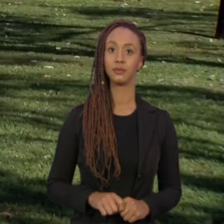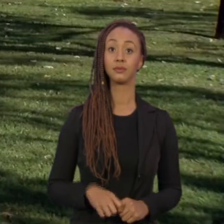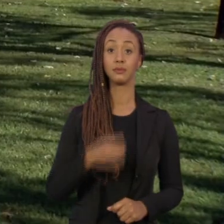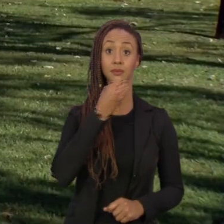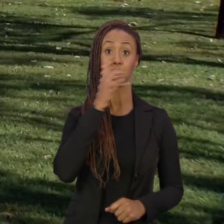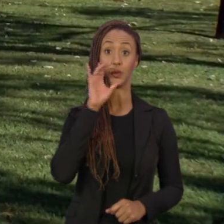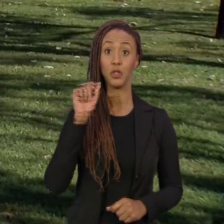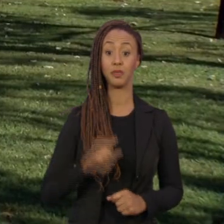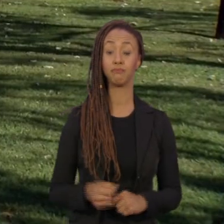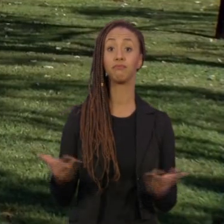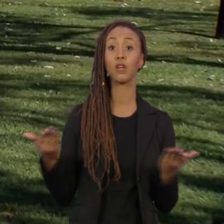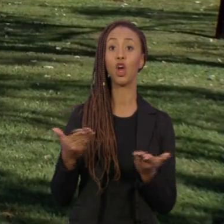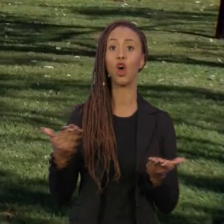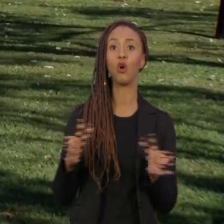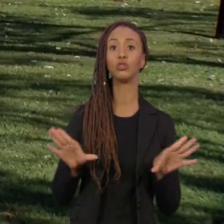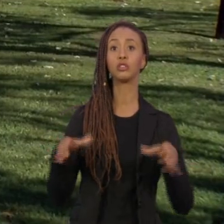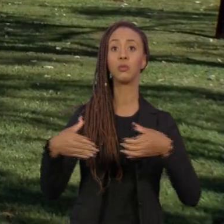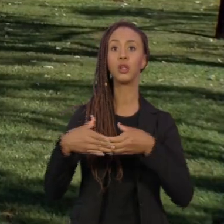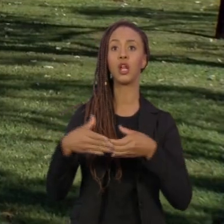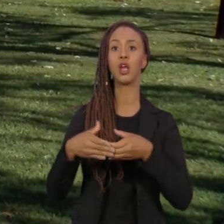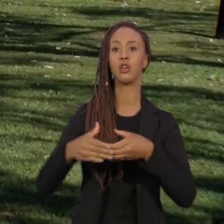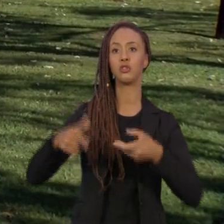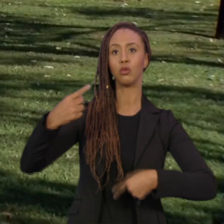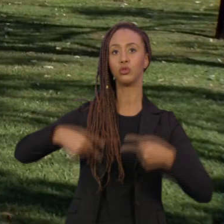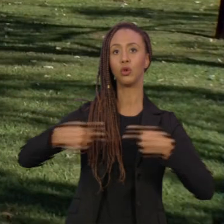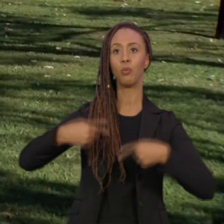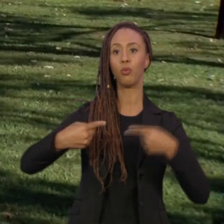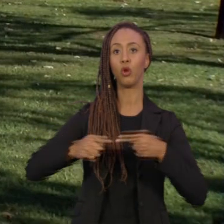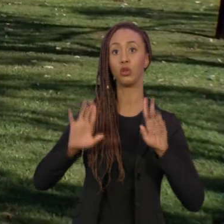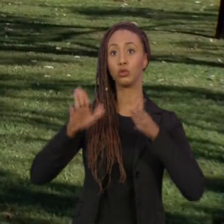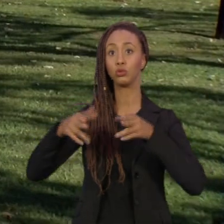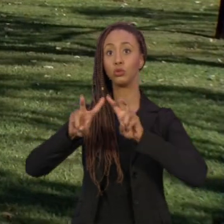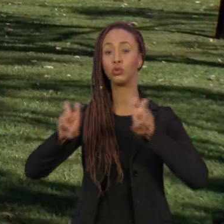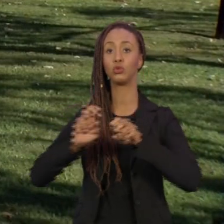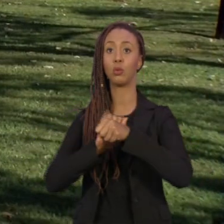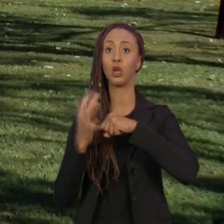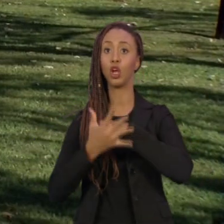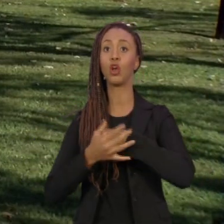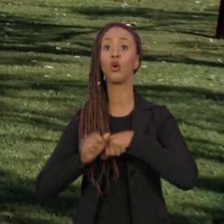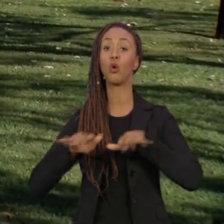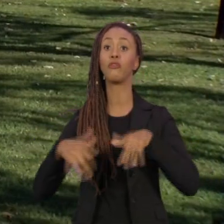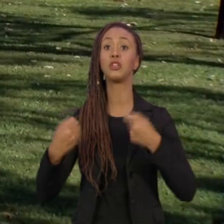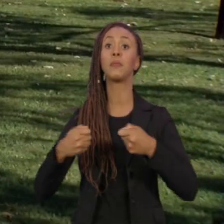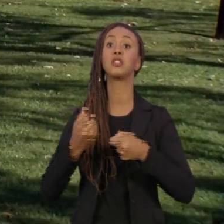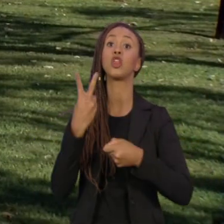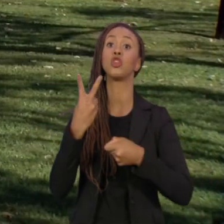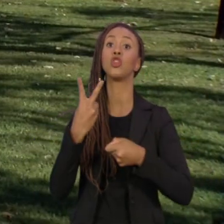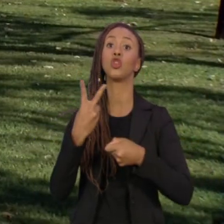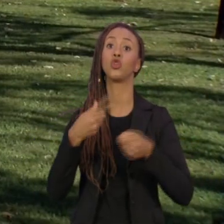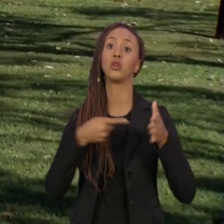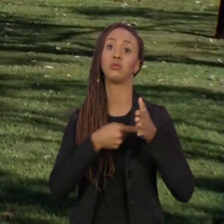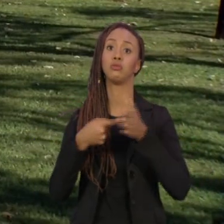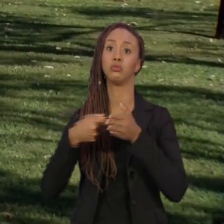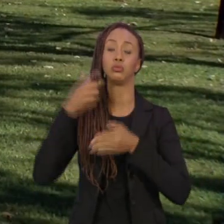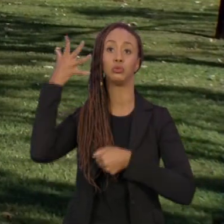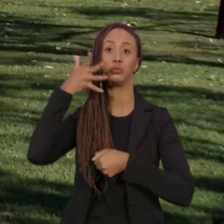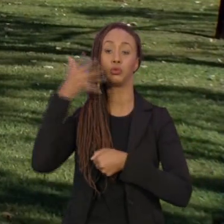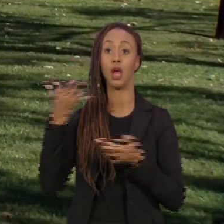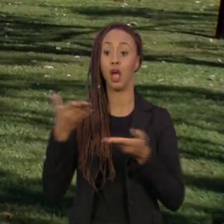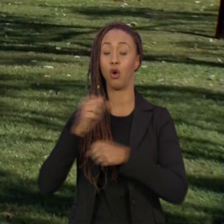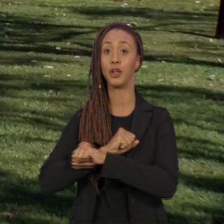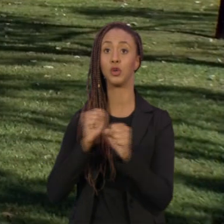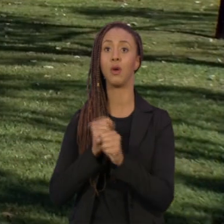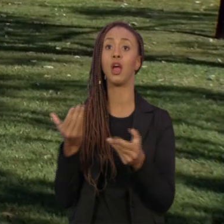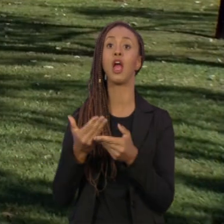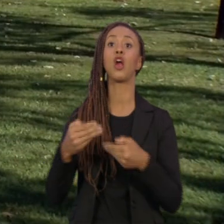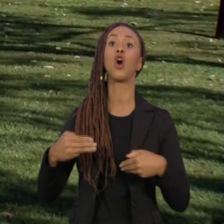Bom dia. Hoje, a Comissão Parlamentar de Inquérito da Covid deve ouvir dois depoimentos. O primeiro, agora pela manhã, do atual ministro